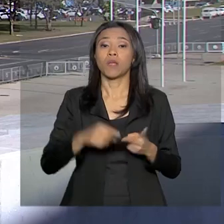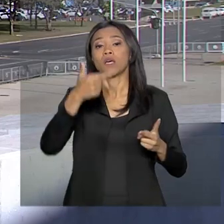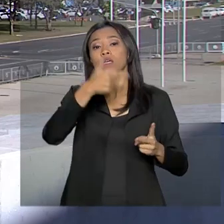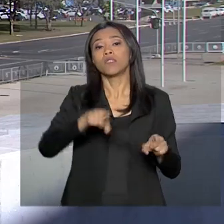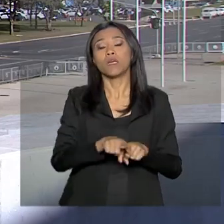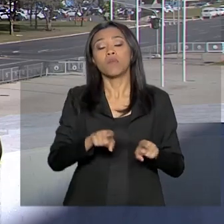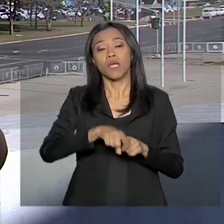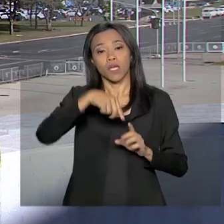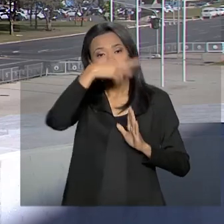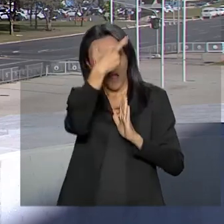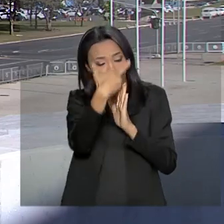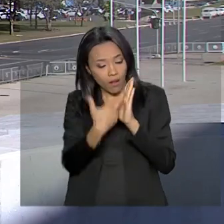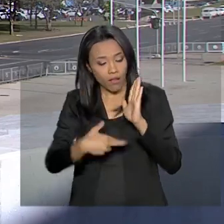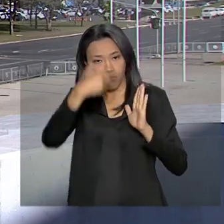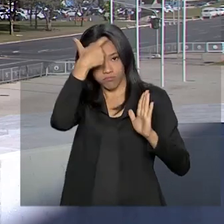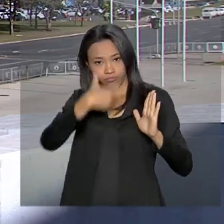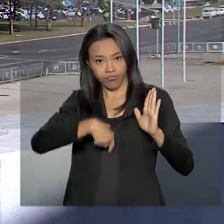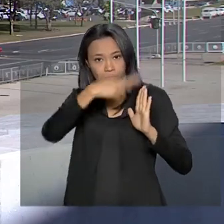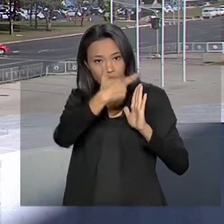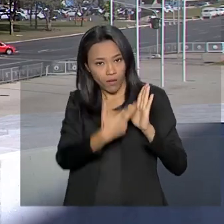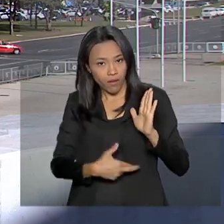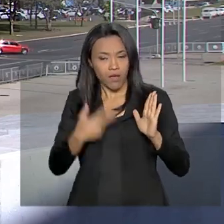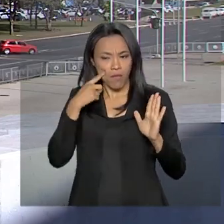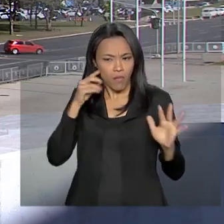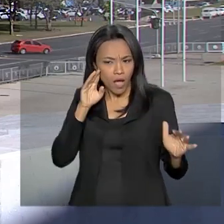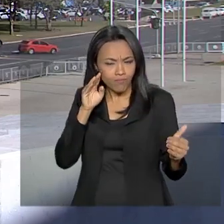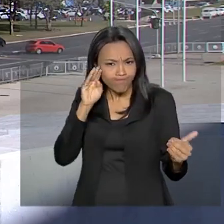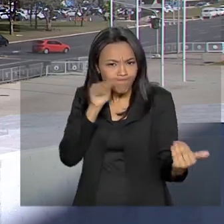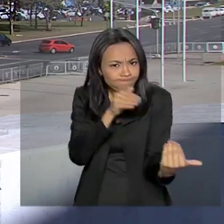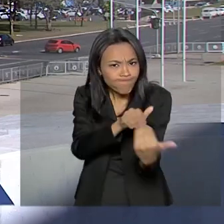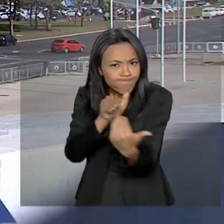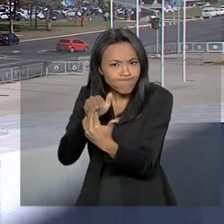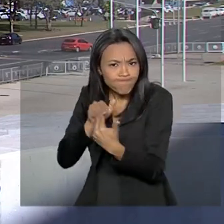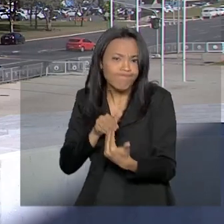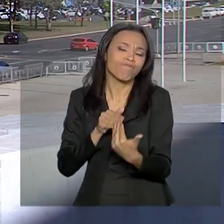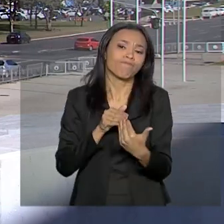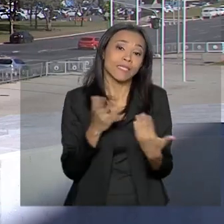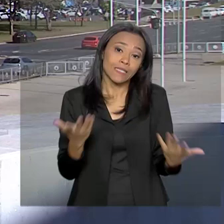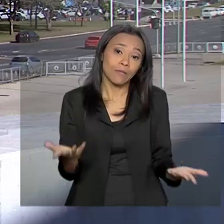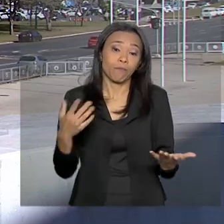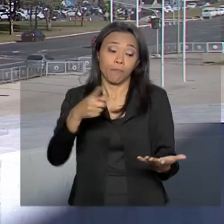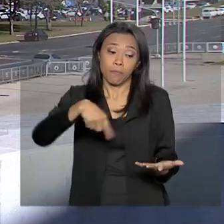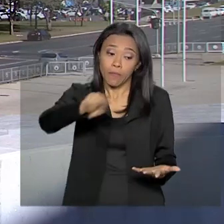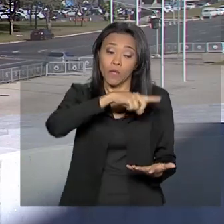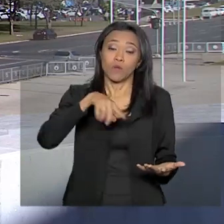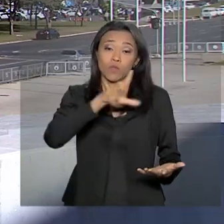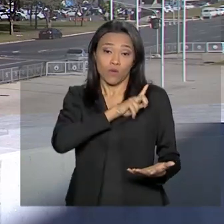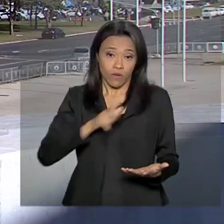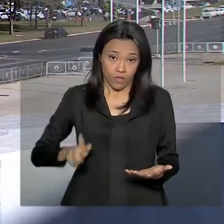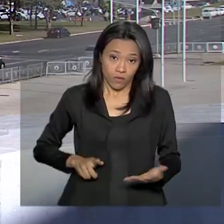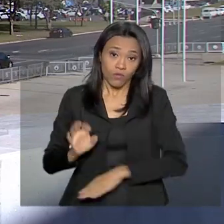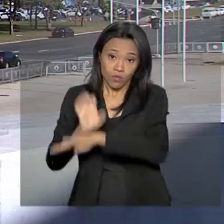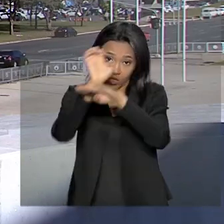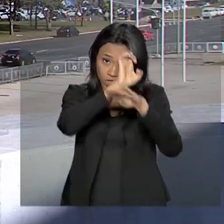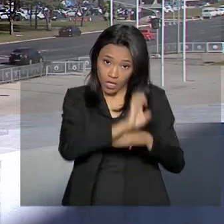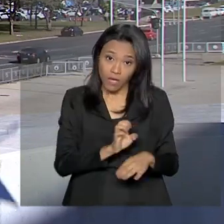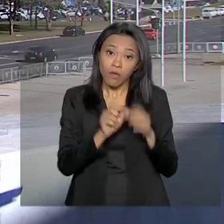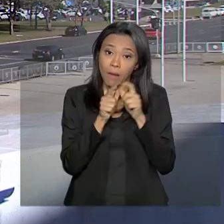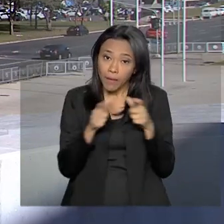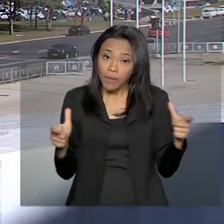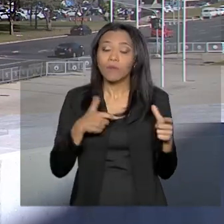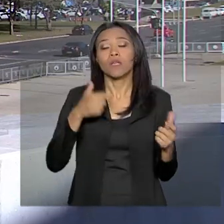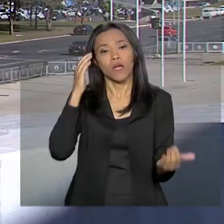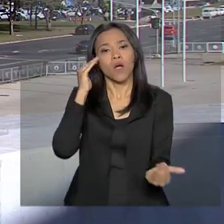Samuel Moreira, vão aproveitar pra afinar aí esse discurso. E aí, primeiro, os governadores precisam se ajustar. A maioria é a favor da